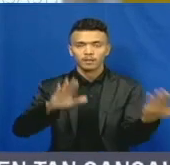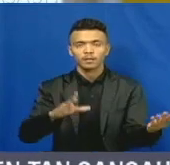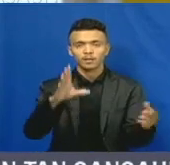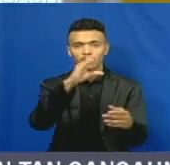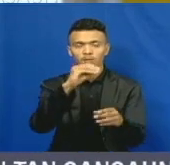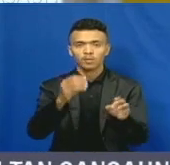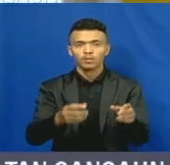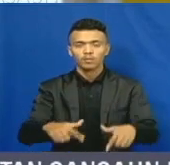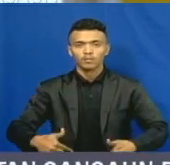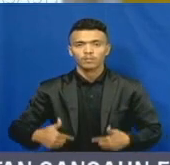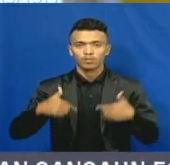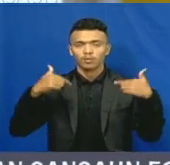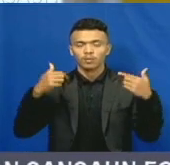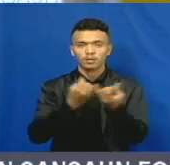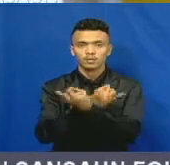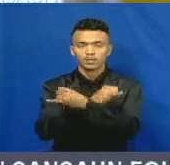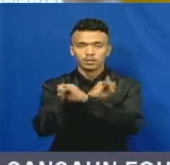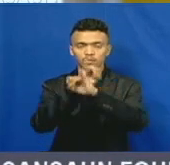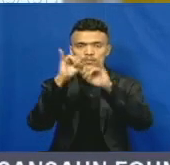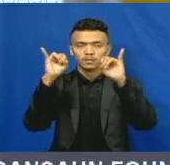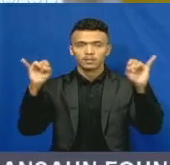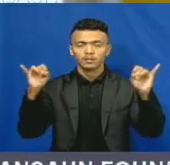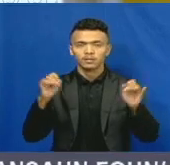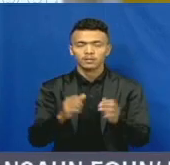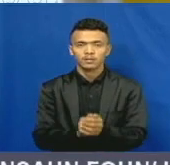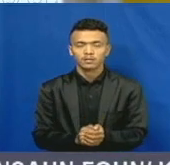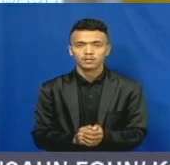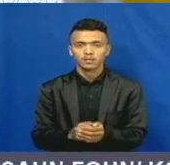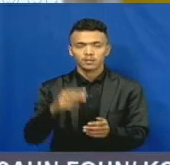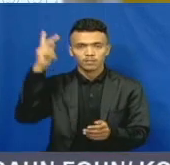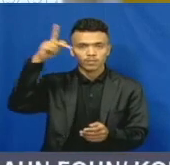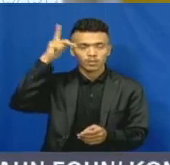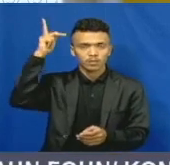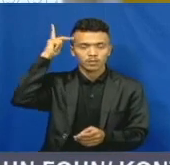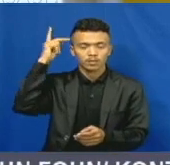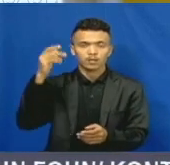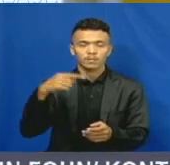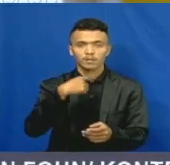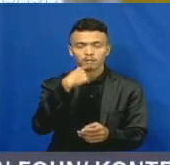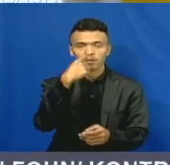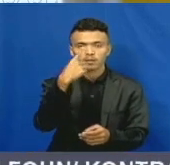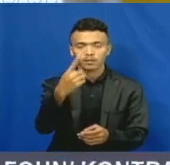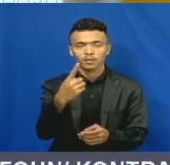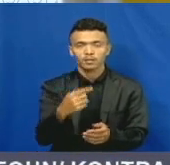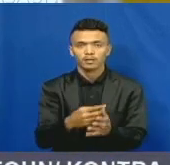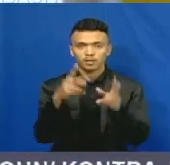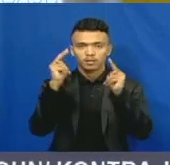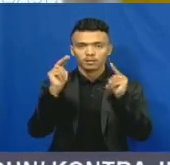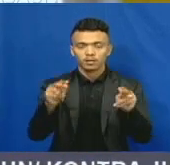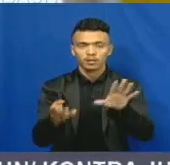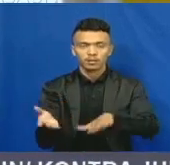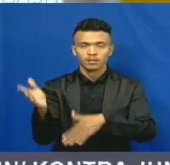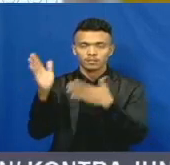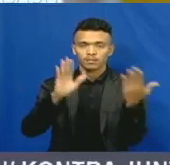ukurasikan. Sira laho ideal idane. Politika idane mak kundu sira di angkata tem que mate ba